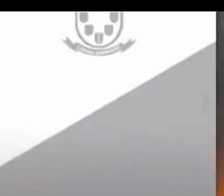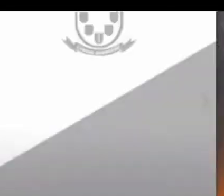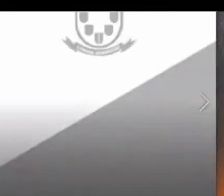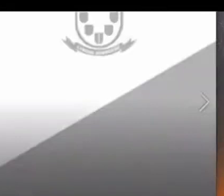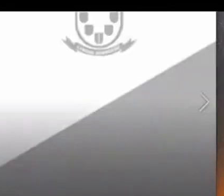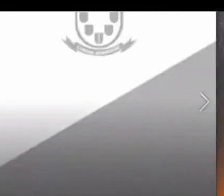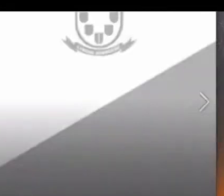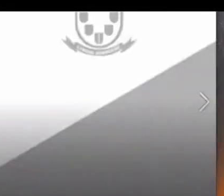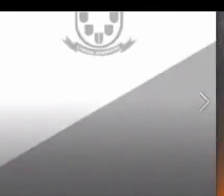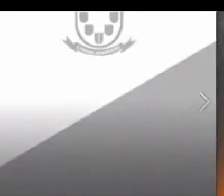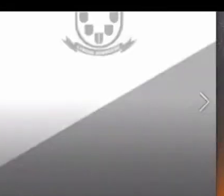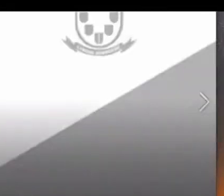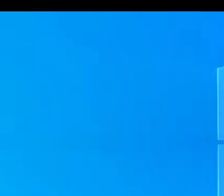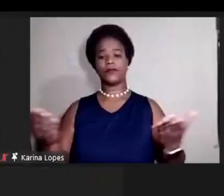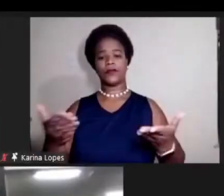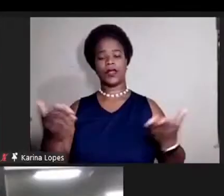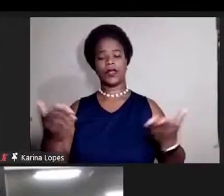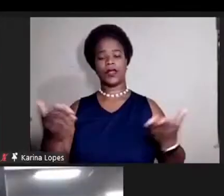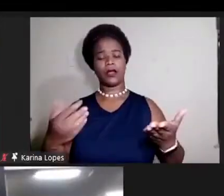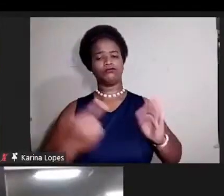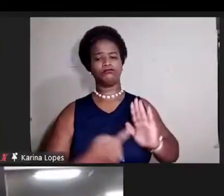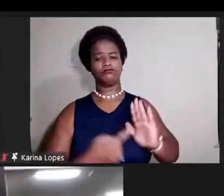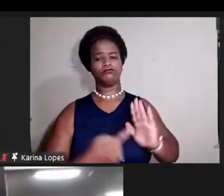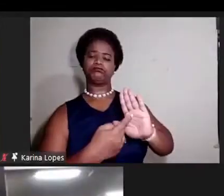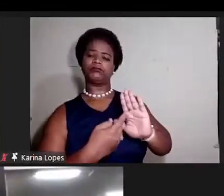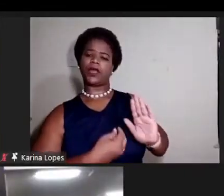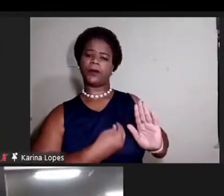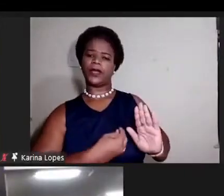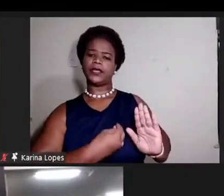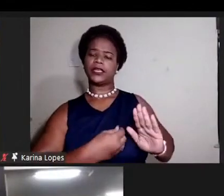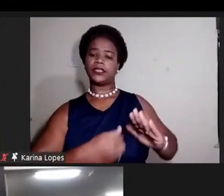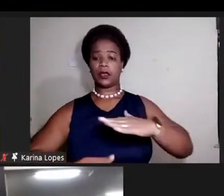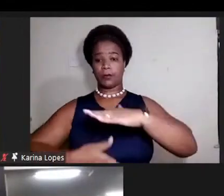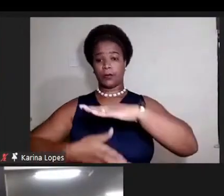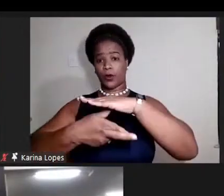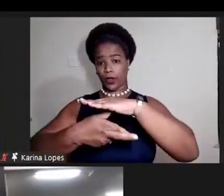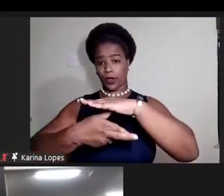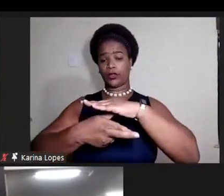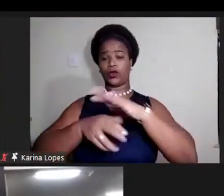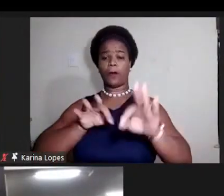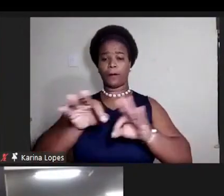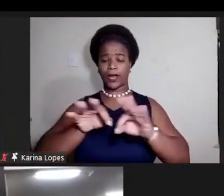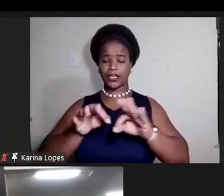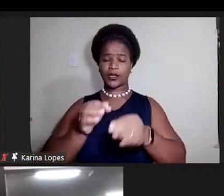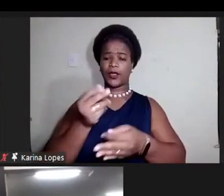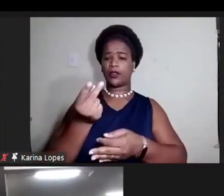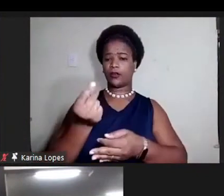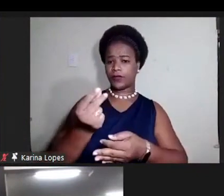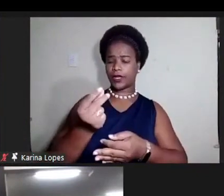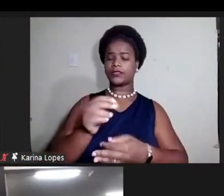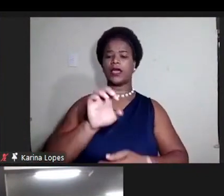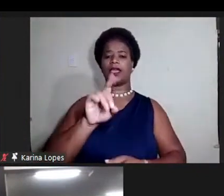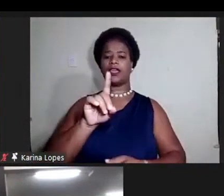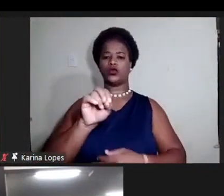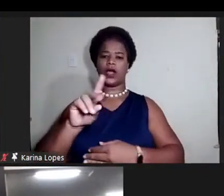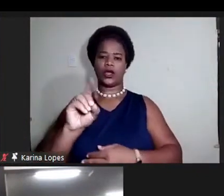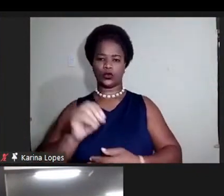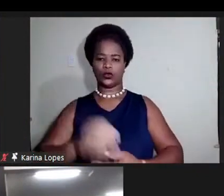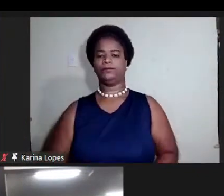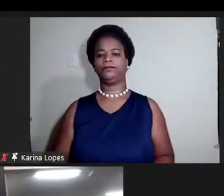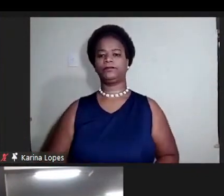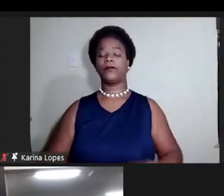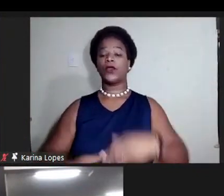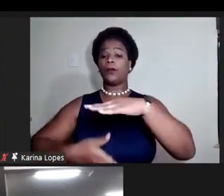Destacamos a presença do pró-reitor de Planejamento, Orçamento e Finanças, professor Eduardo Salomão Condé, do pró-reitor de Graduação,